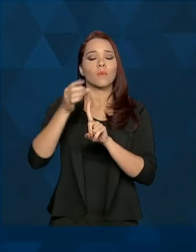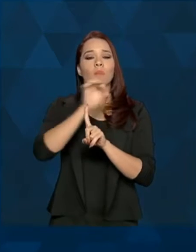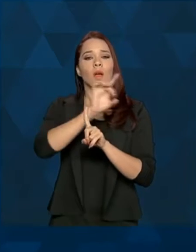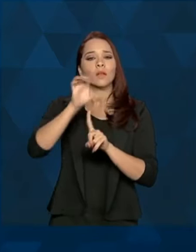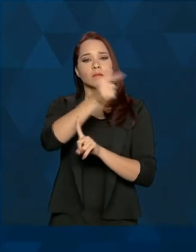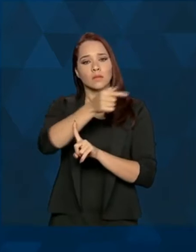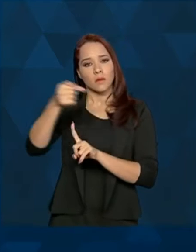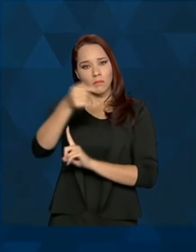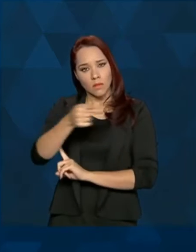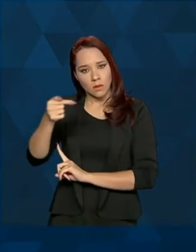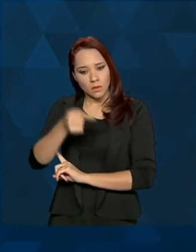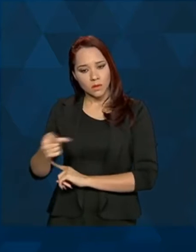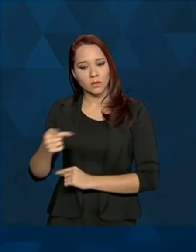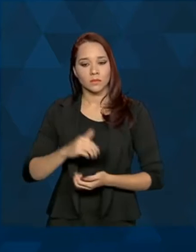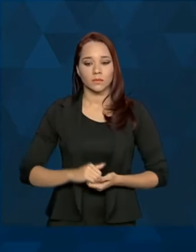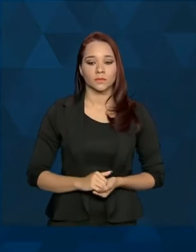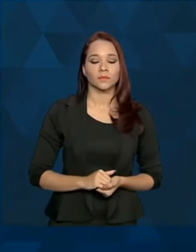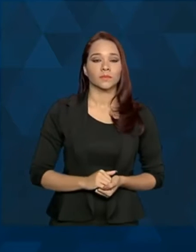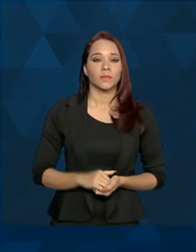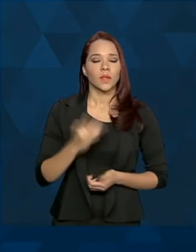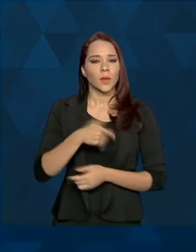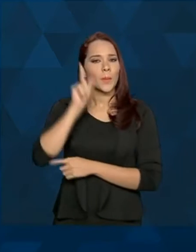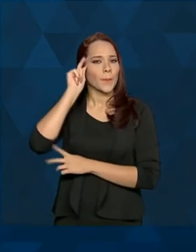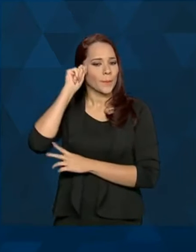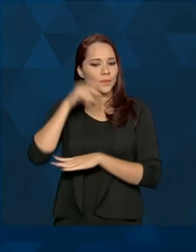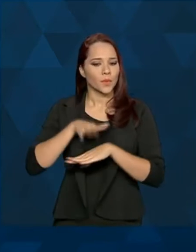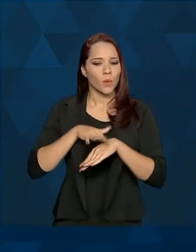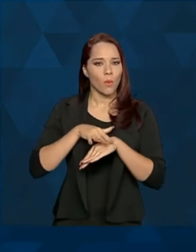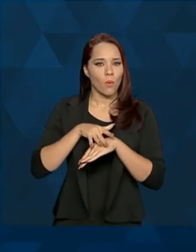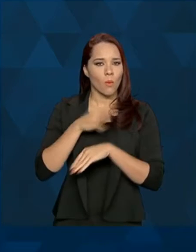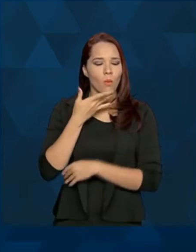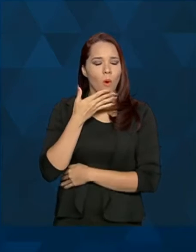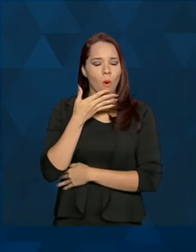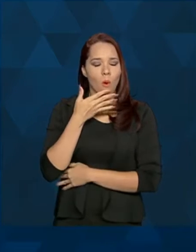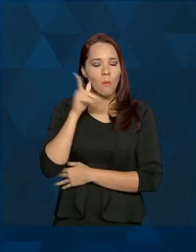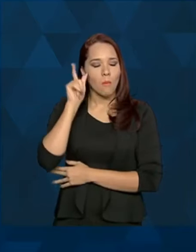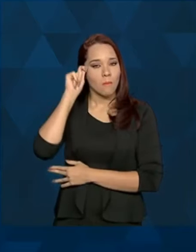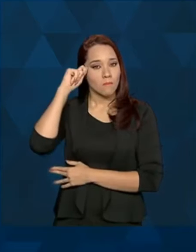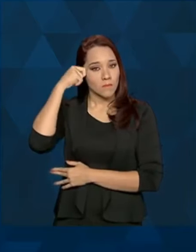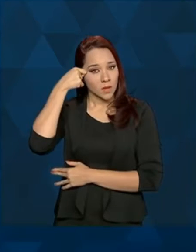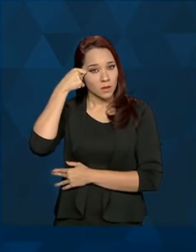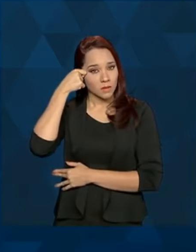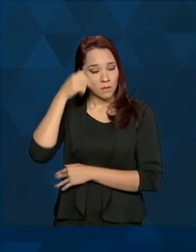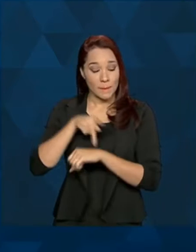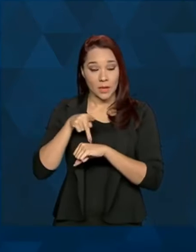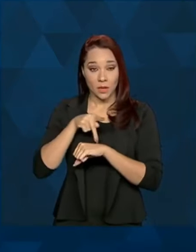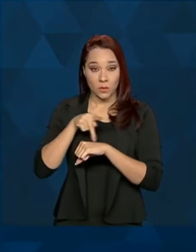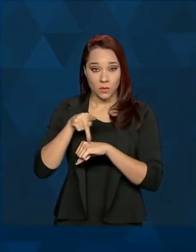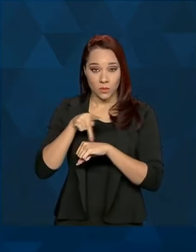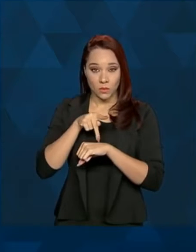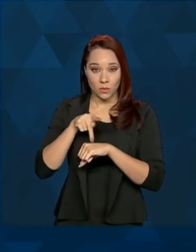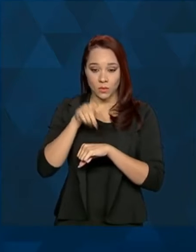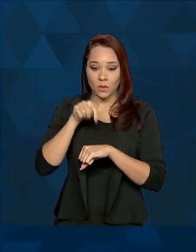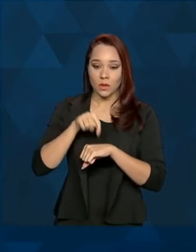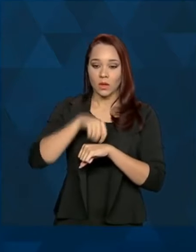semana epidemiológica. Em preto está o casos do Brasil, né? Em preto está o Brasil, no